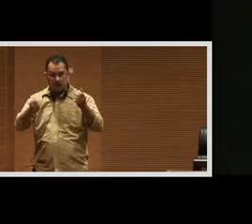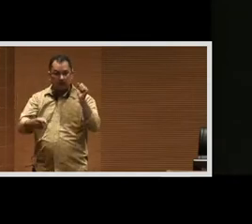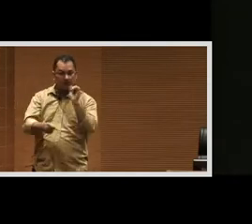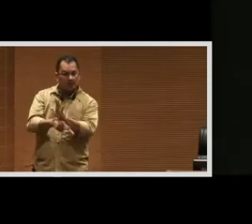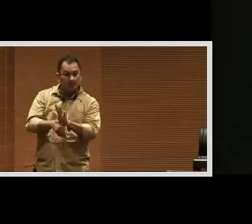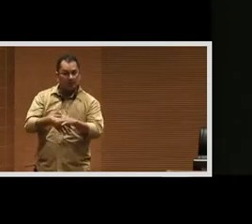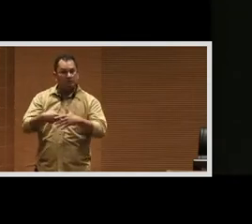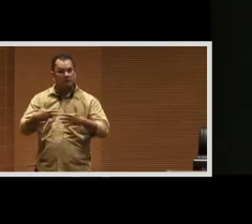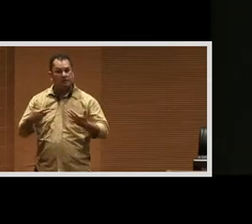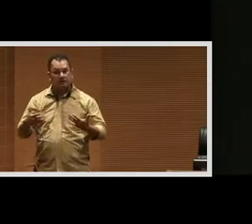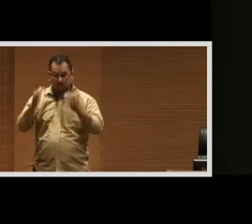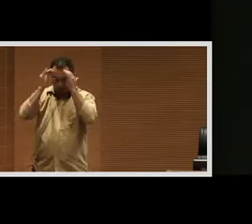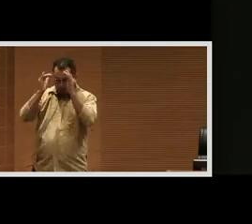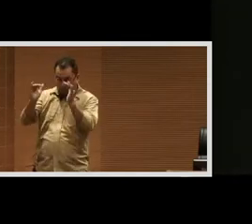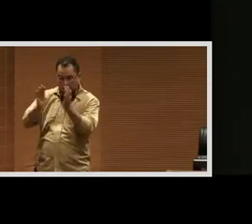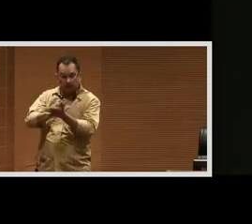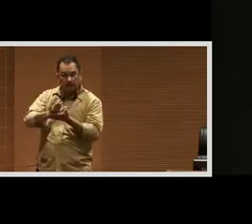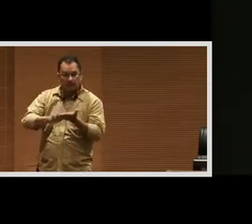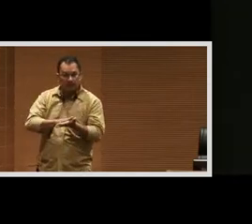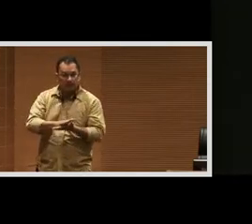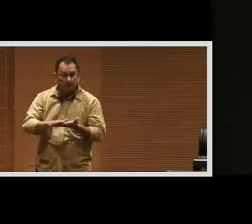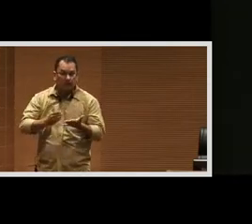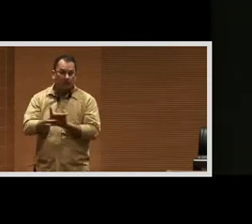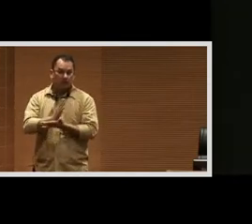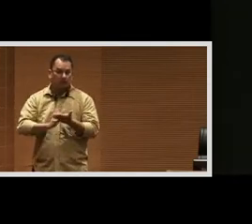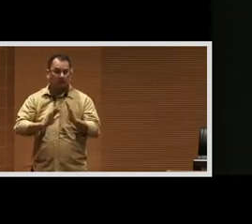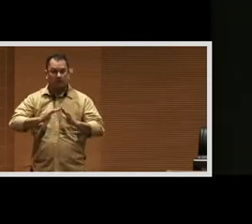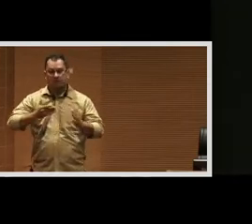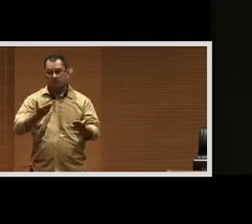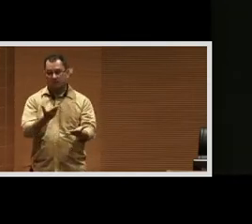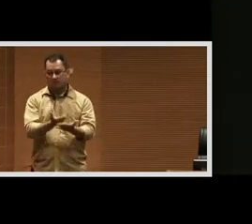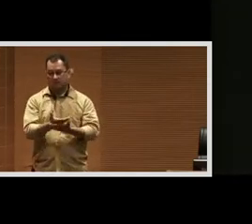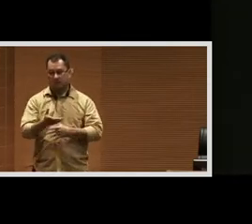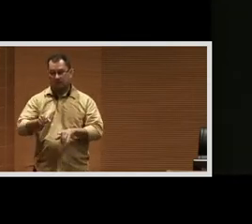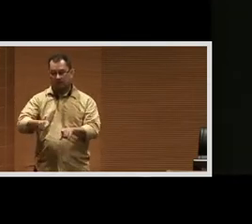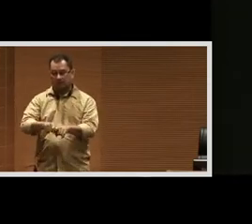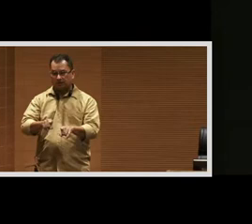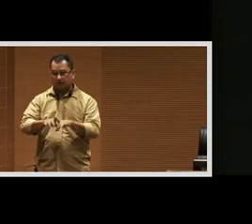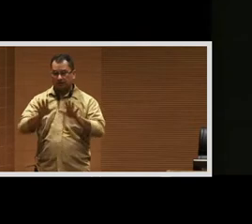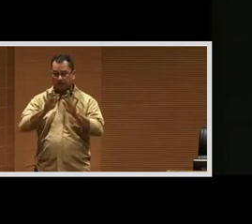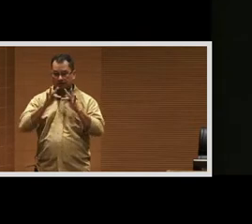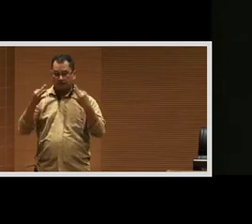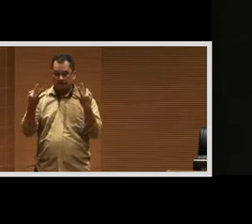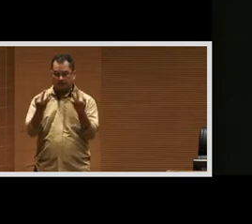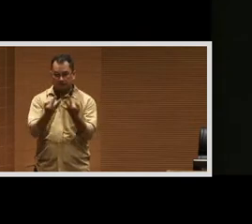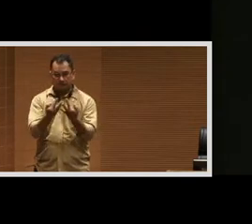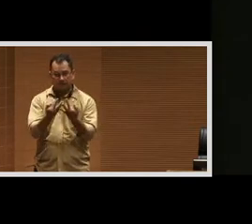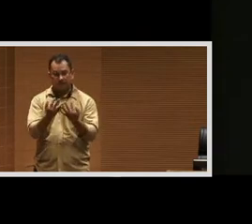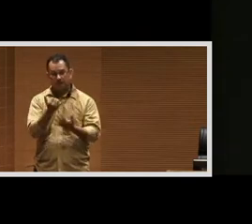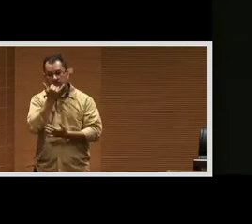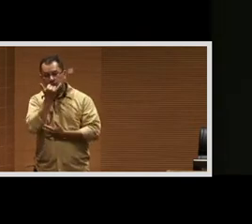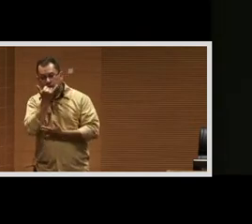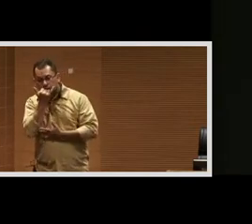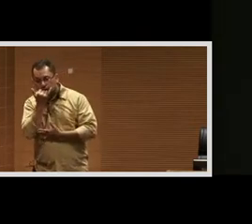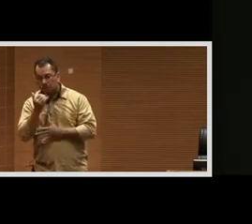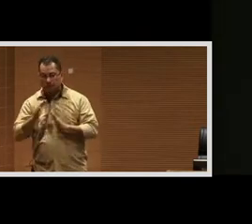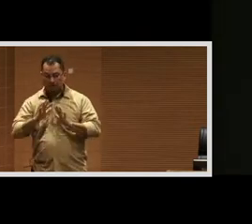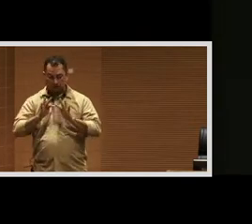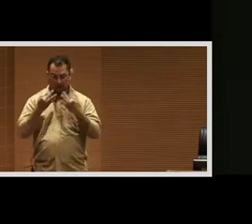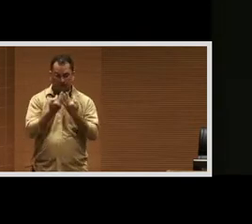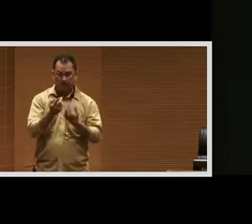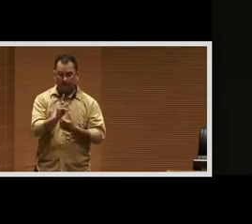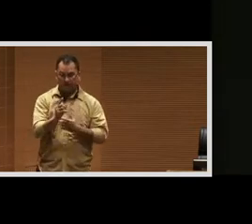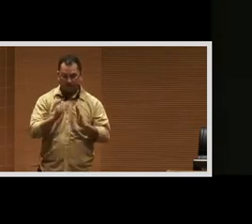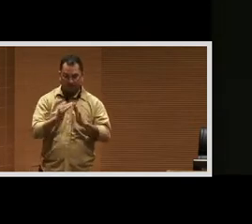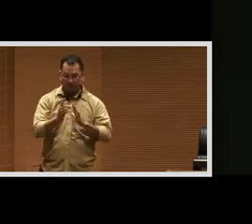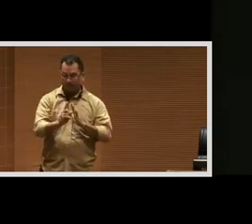desobediente, incomodando na escola e na casa dele. Desculpe, na casa dele, não. O Miguel não morava em